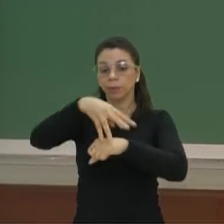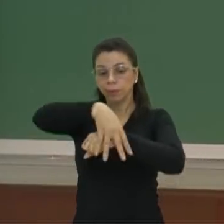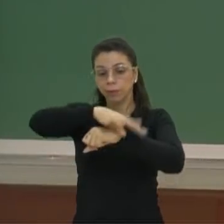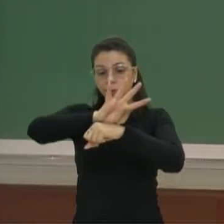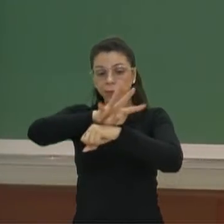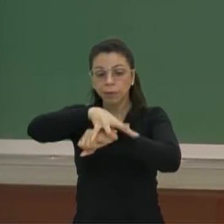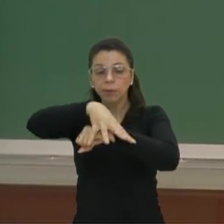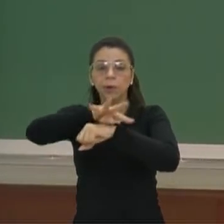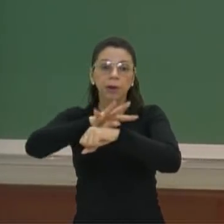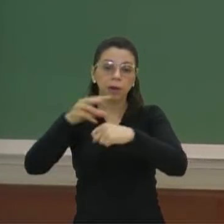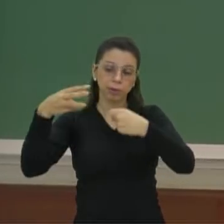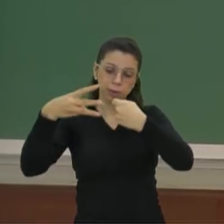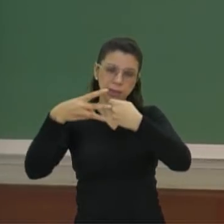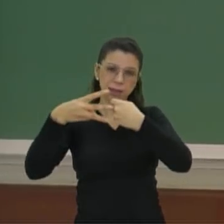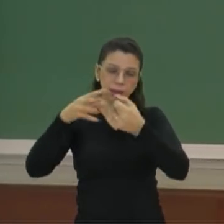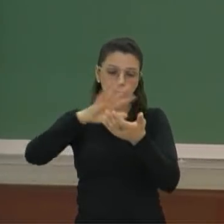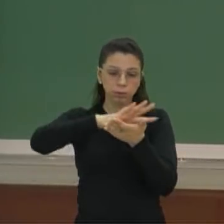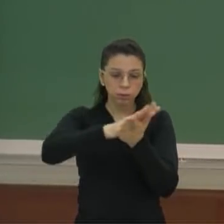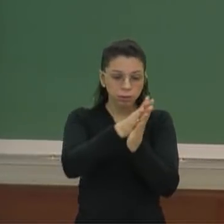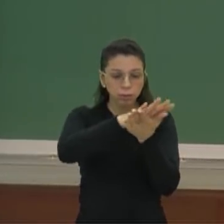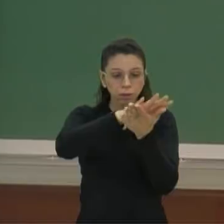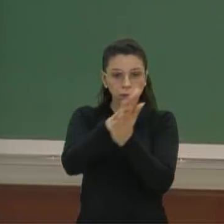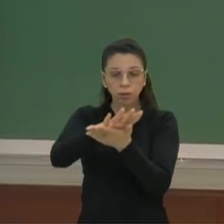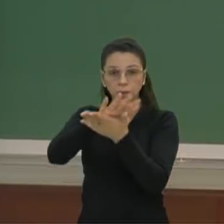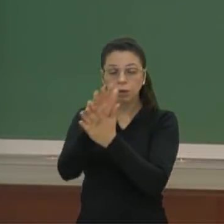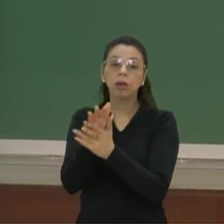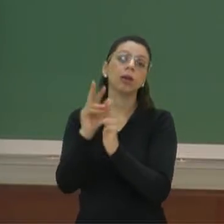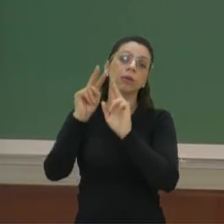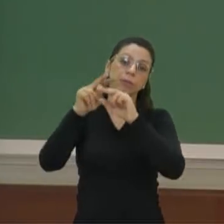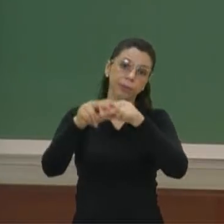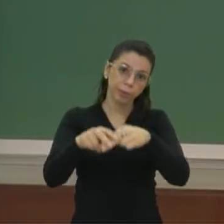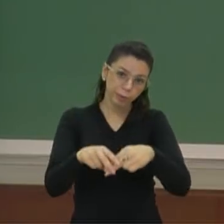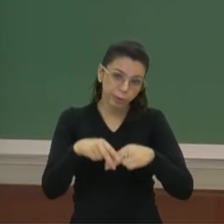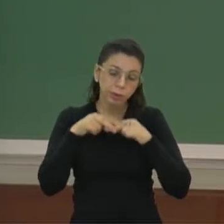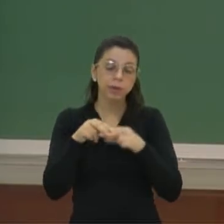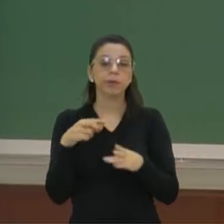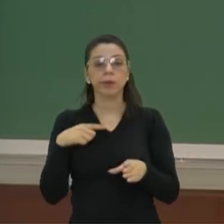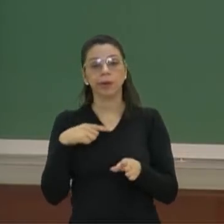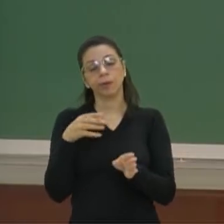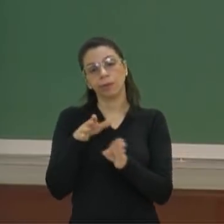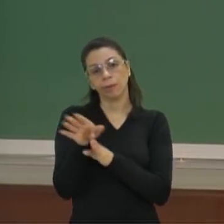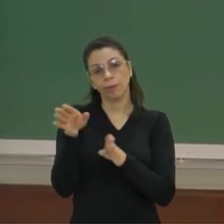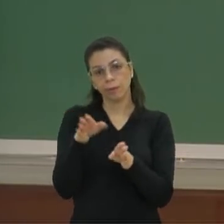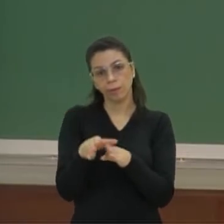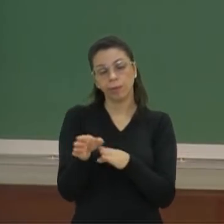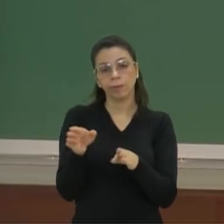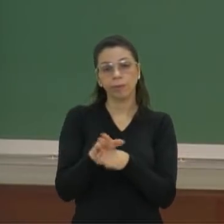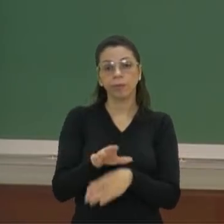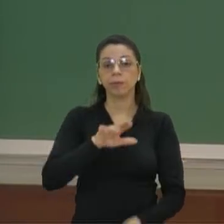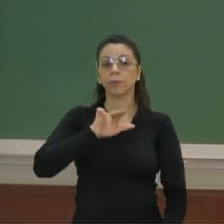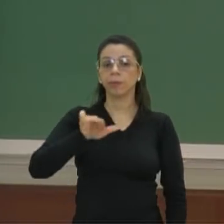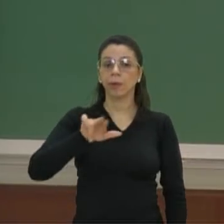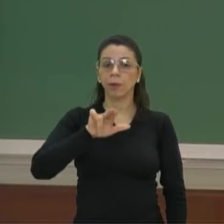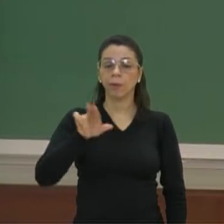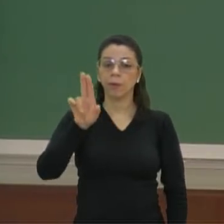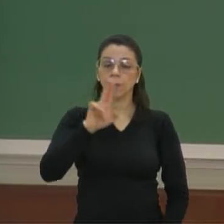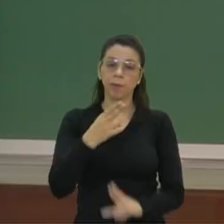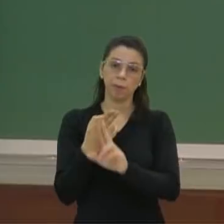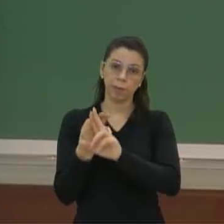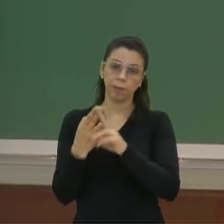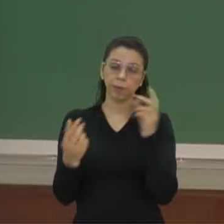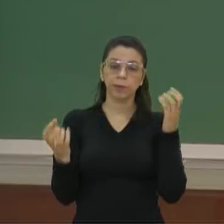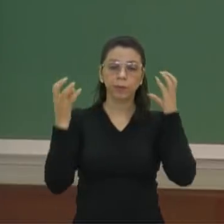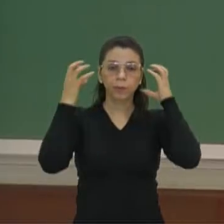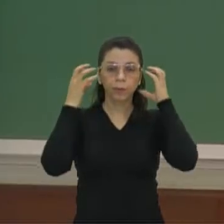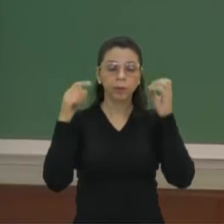as células ciliadas. Então, por isso que a gente ouve muitas recomendações. Não use fone de ouvido por muito